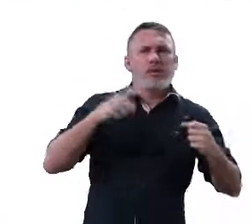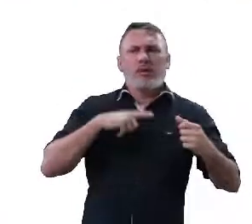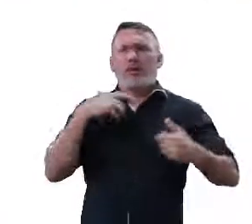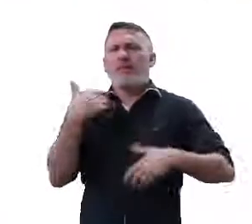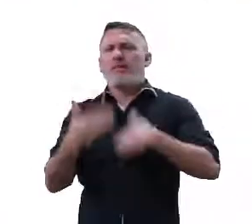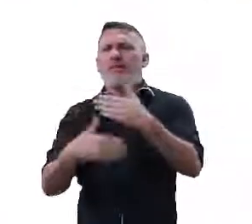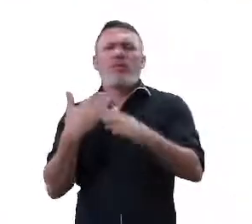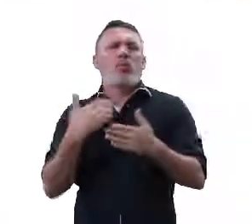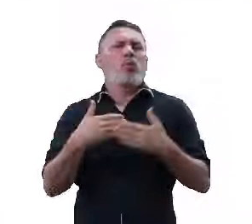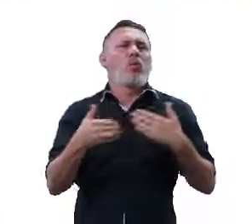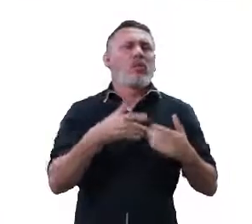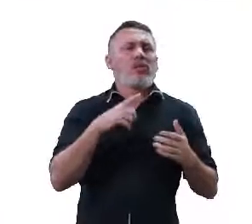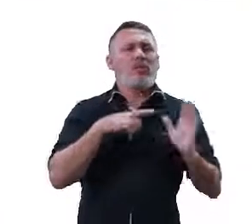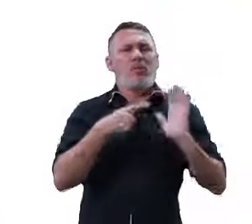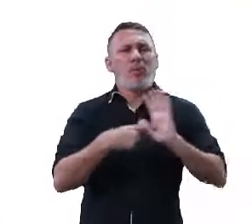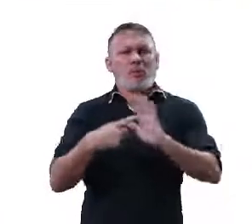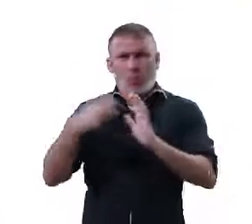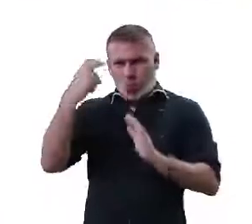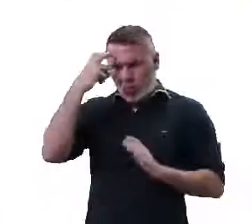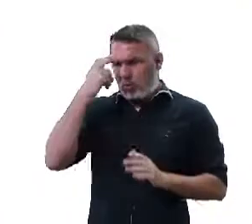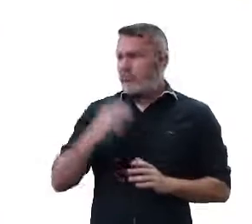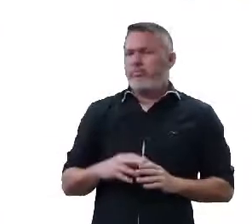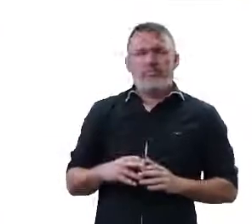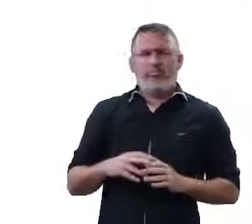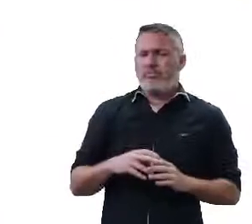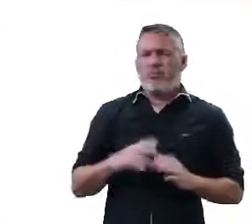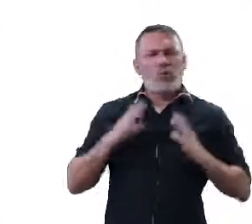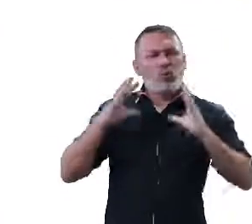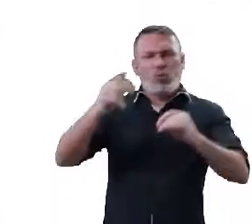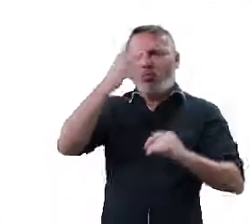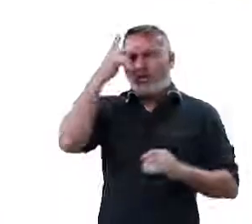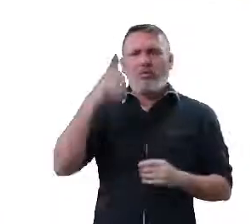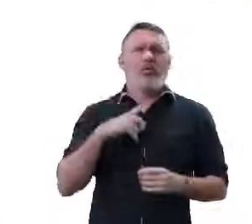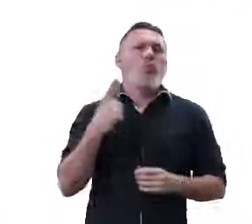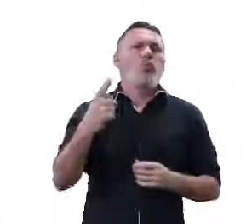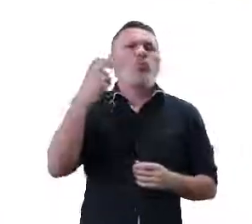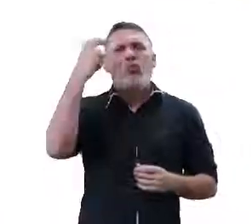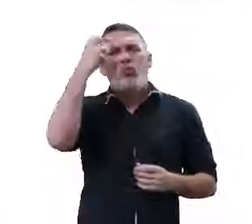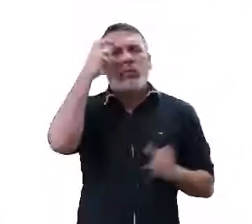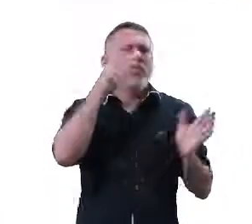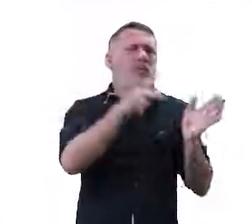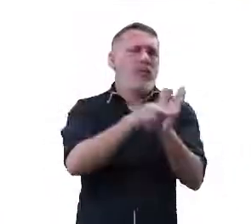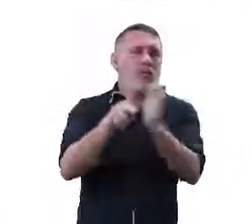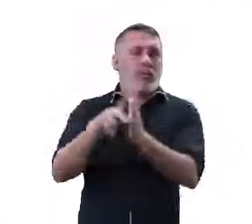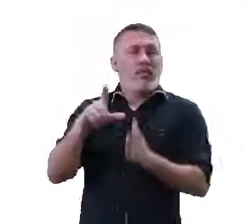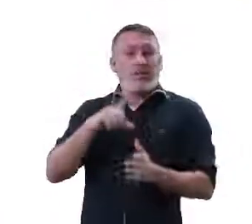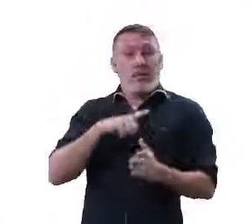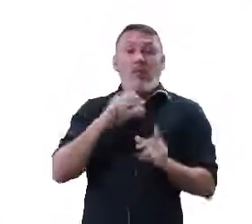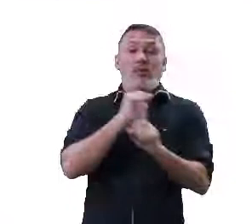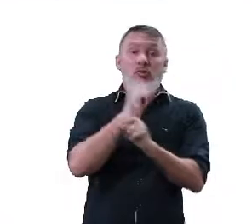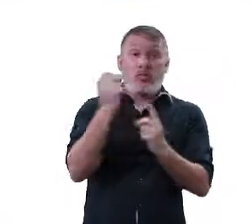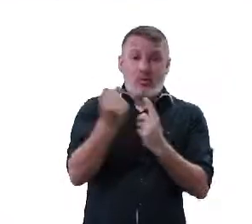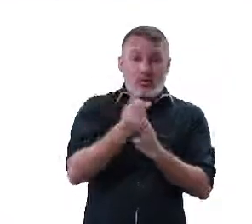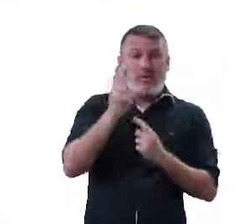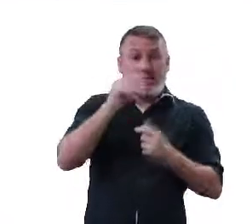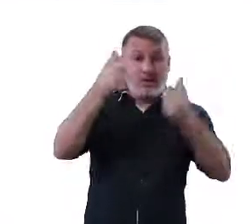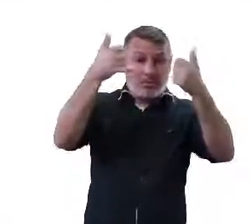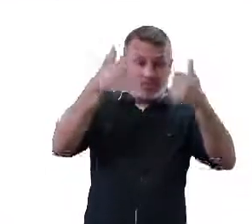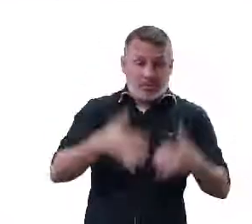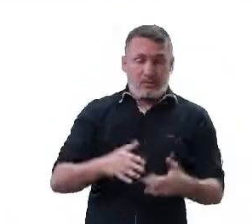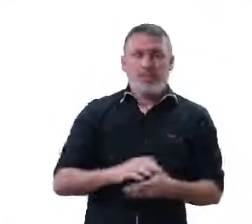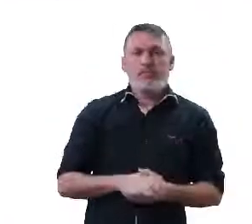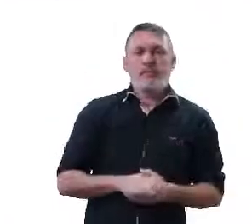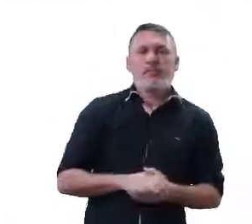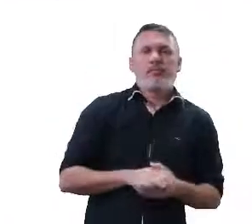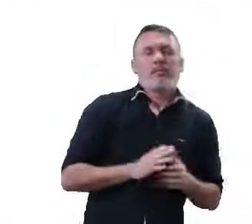desenvolva qualquer tipo de manifestação cultural. E é isso que a sociologia vai trazer. No caso do